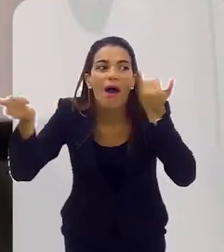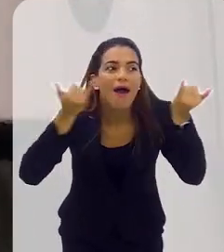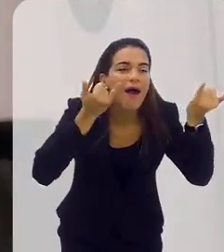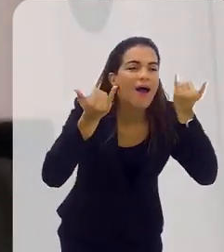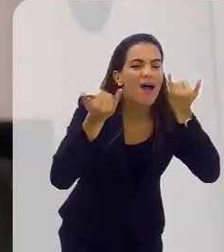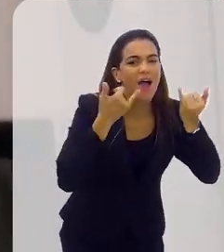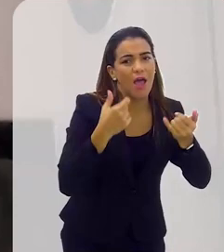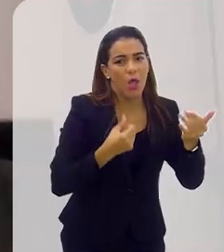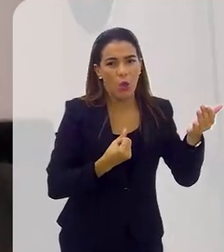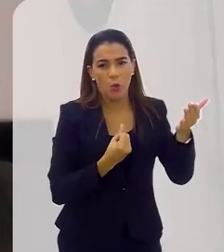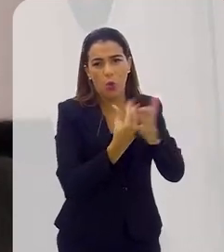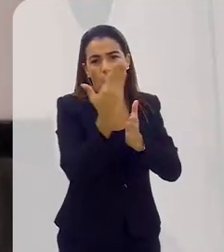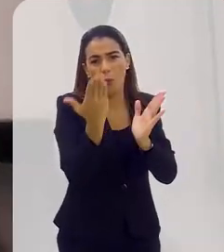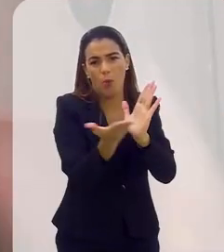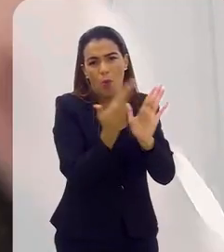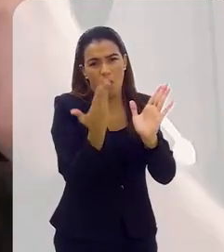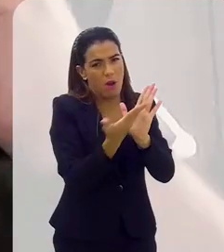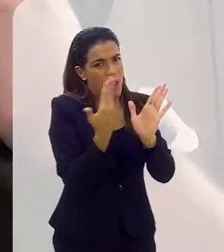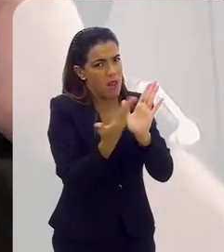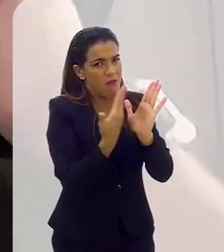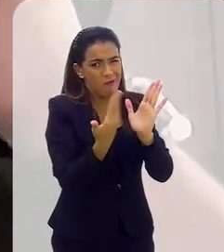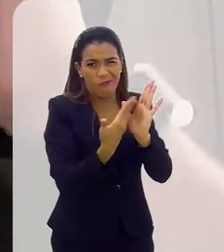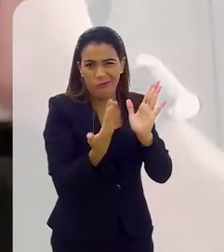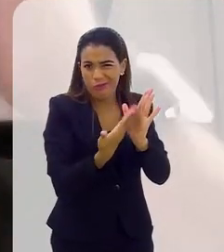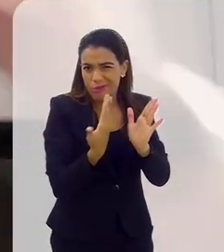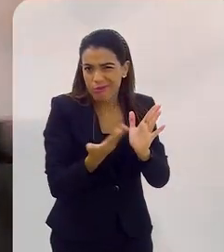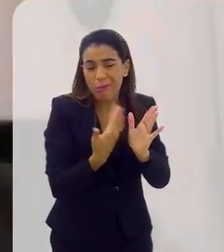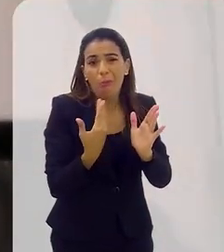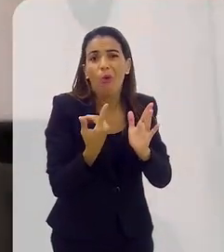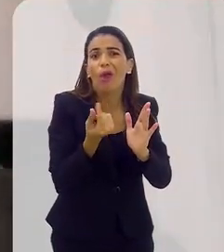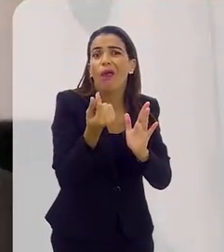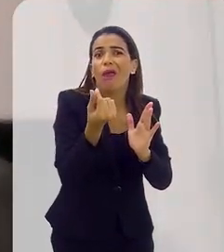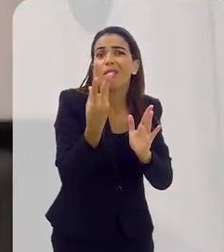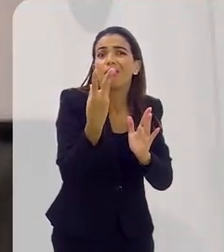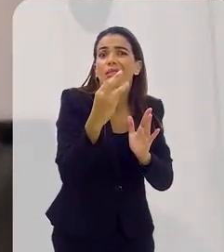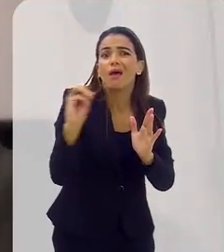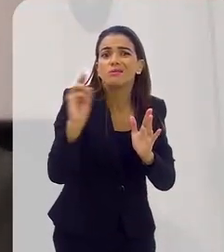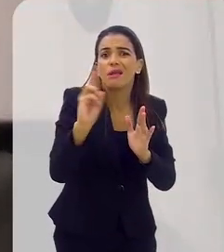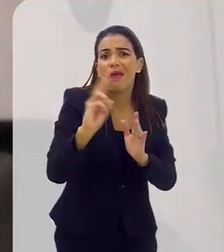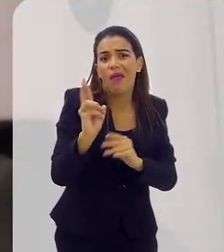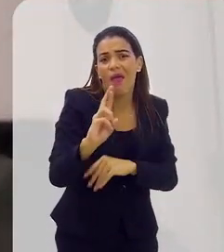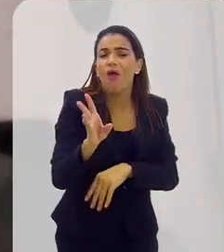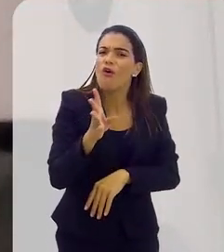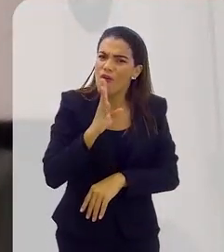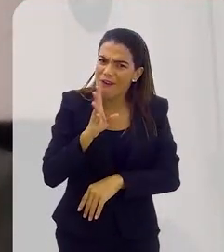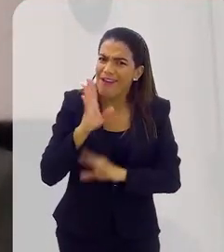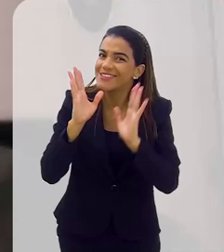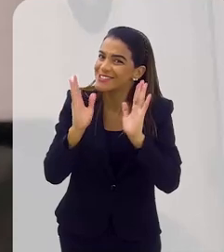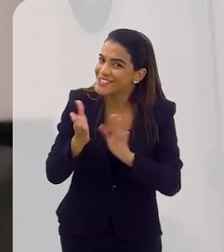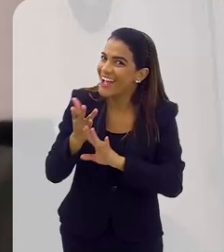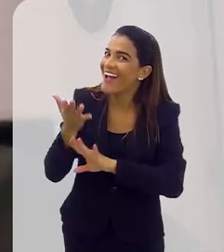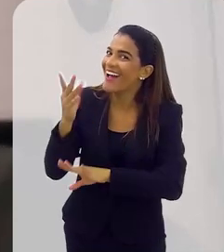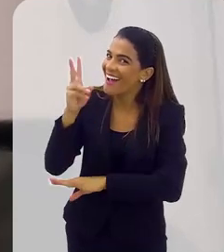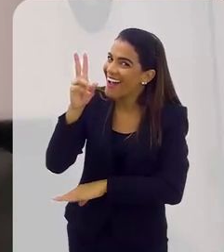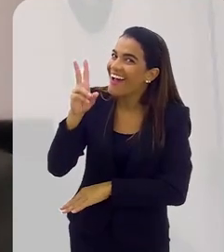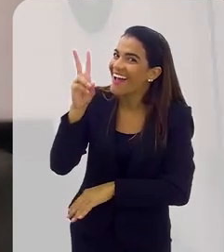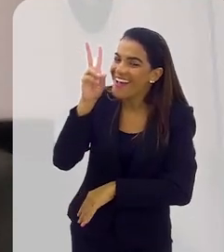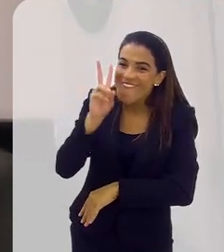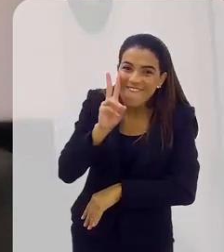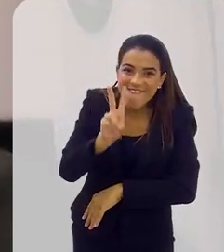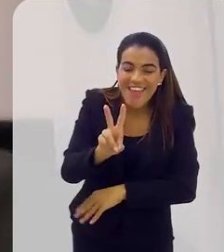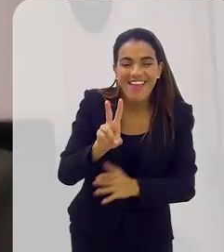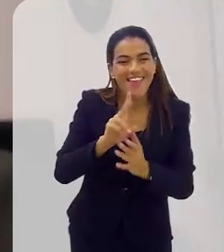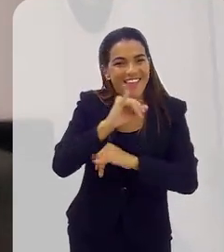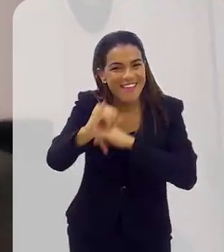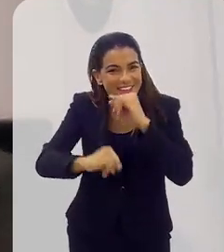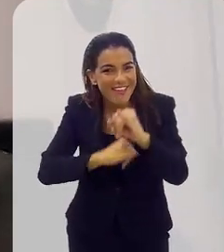público. Então, eu não posso comprar um Lunário Perpétuo, que a edição mais moderna custa R$ 300. Mas você já conhece o Lunário Perpétuo, você